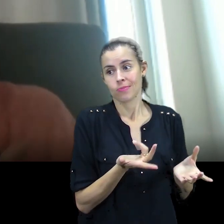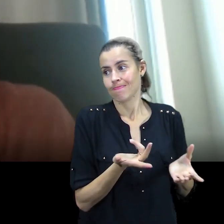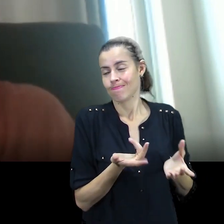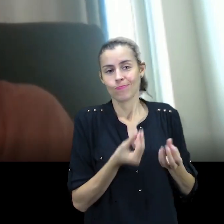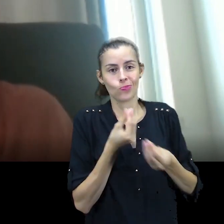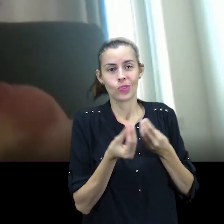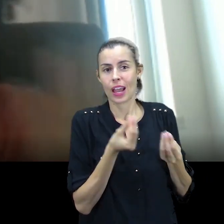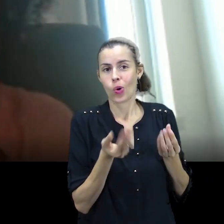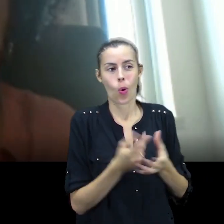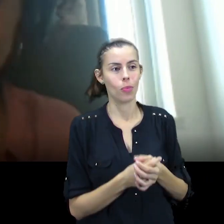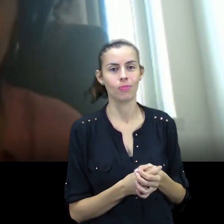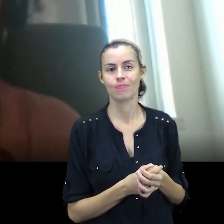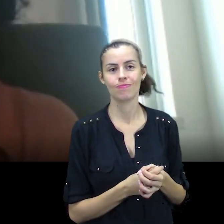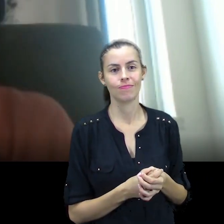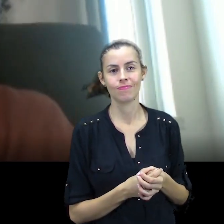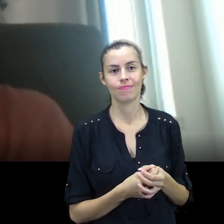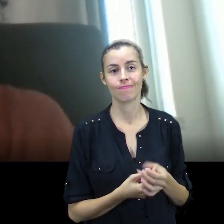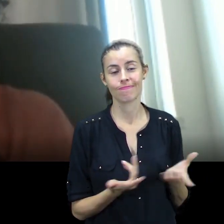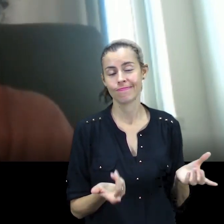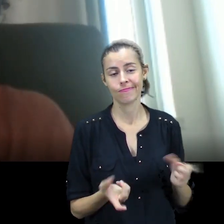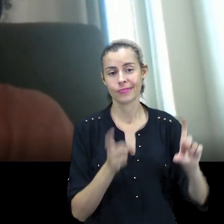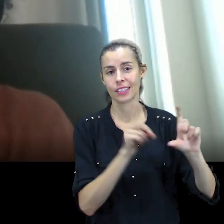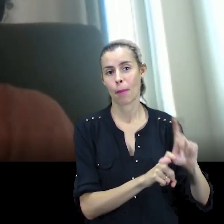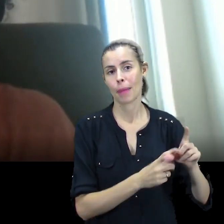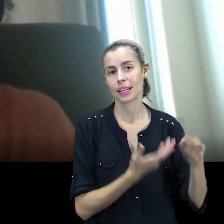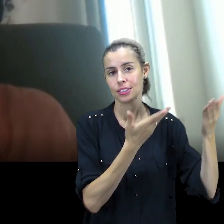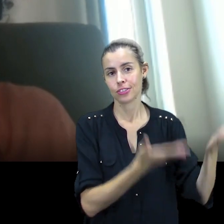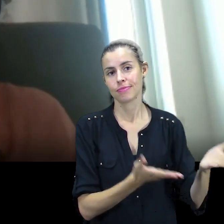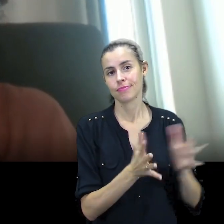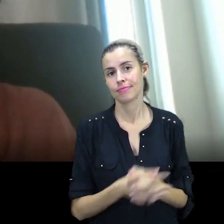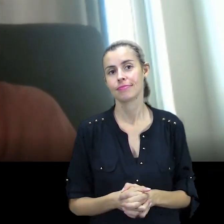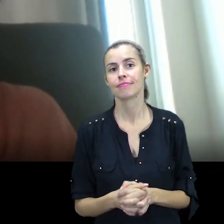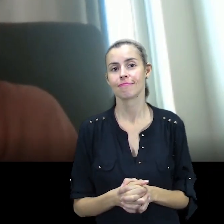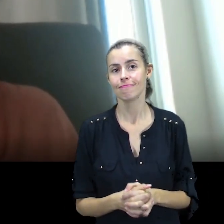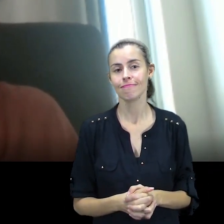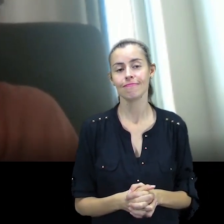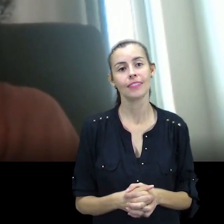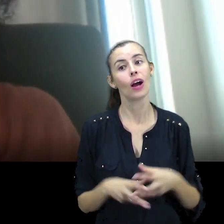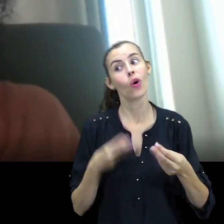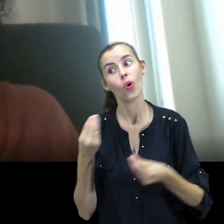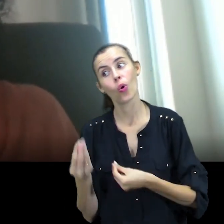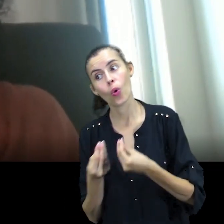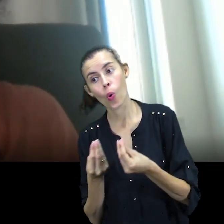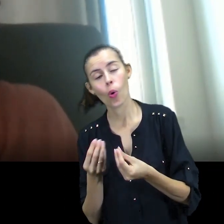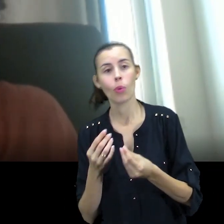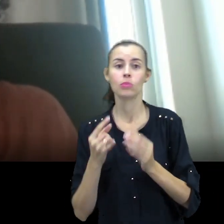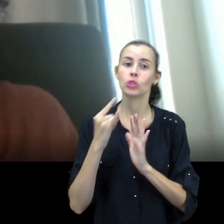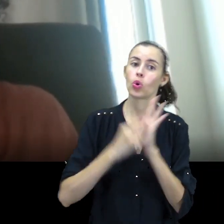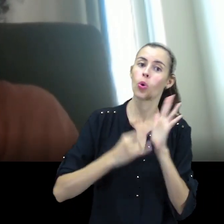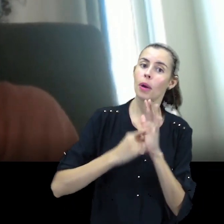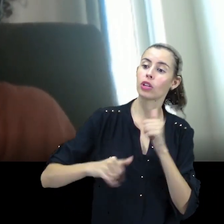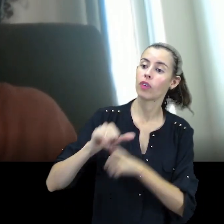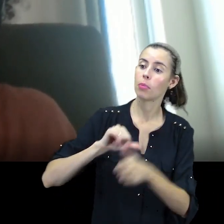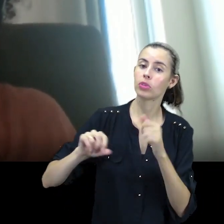se a gente vai mudar a resolução, se a gente vai tentar personalizar o sistema, o que é que a gente vai fazer. Além disso, tem outros desafios, que eu nem tinha